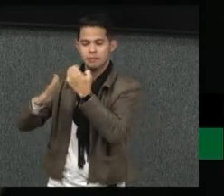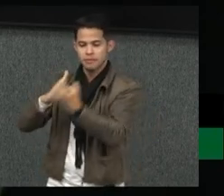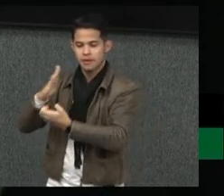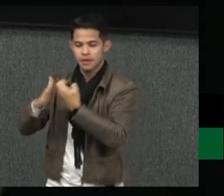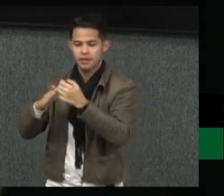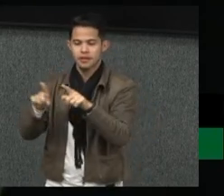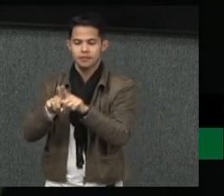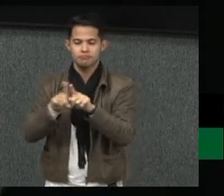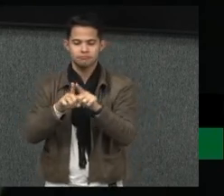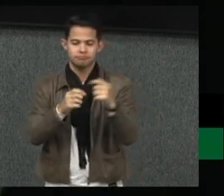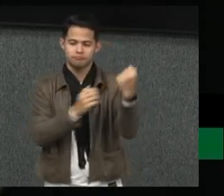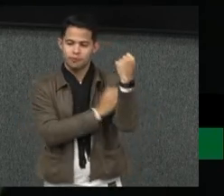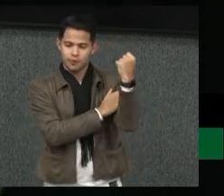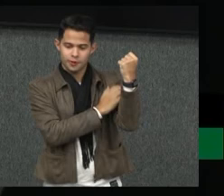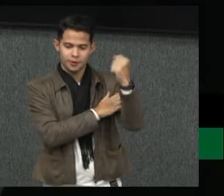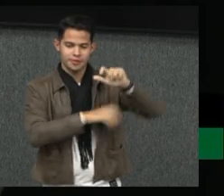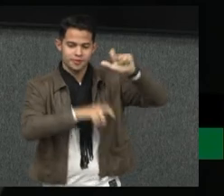pessoas,